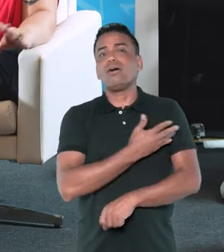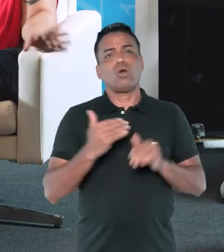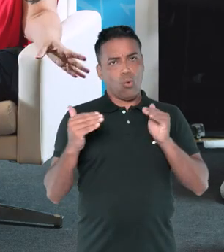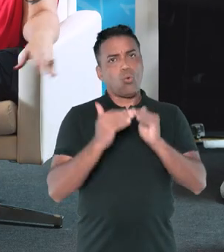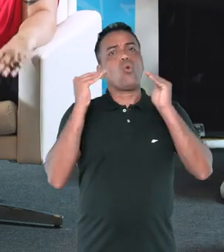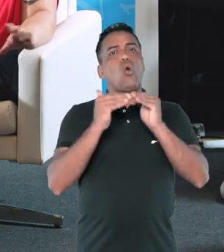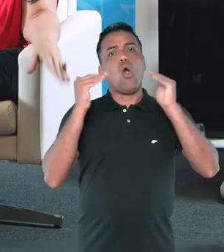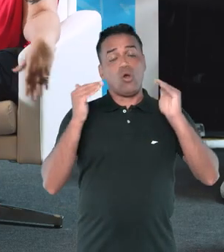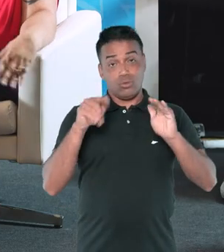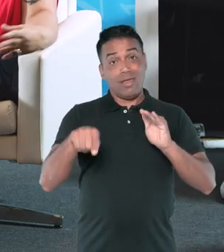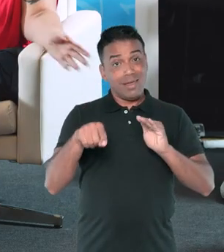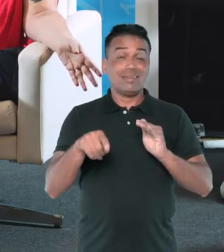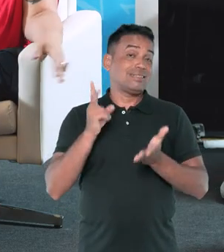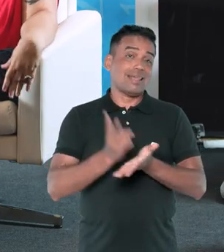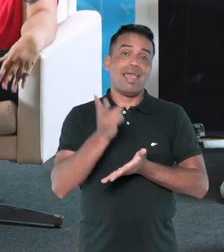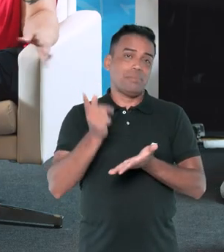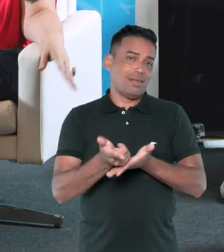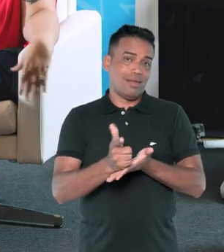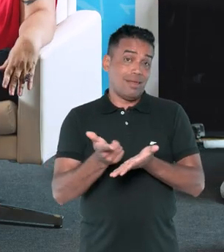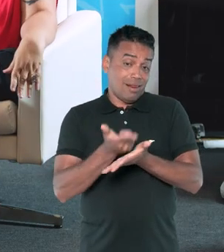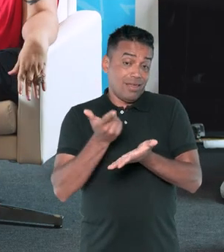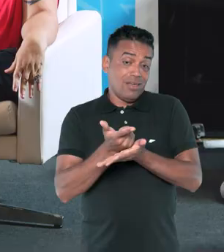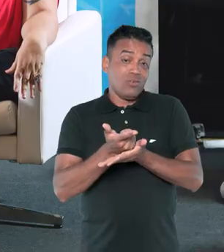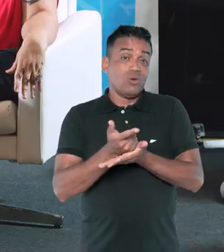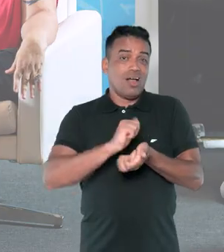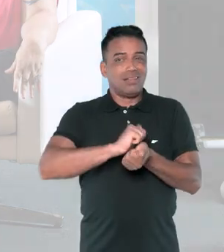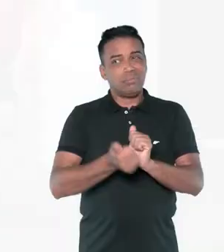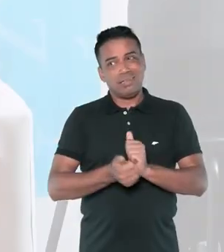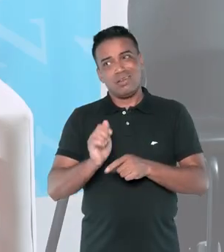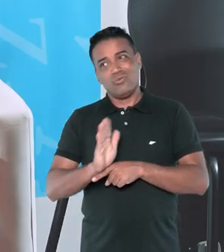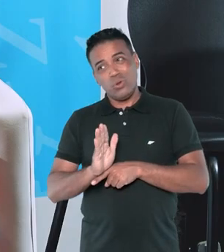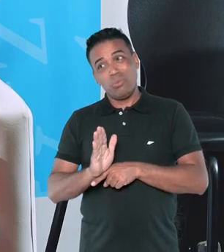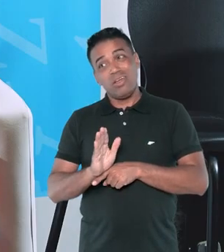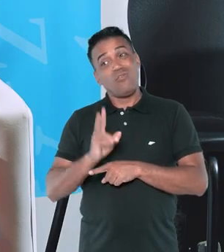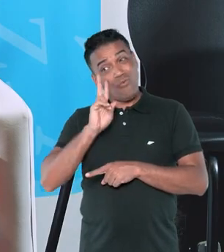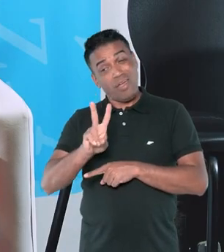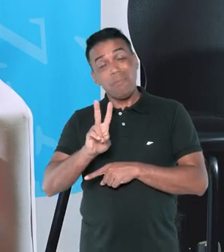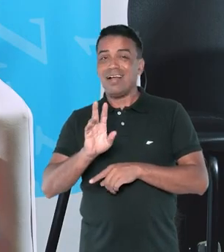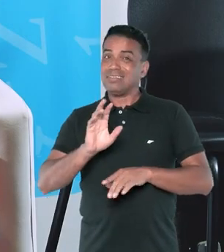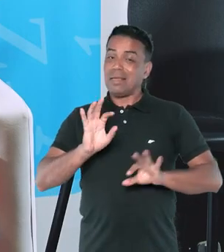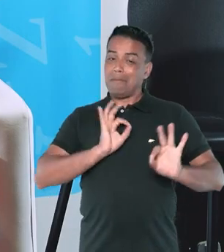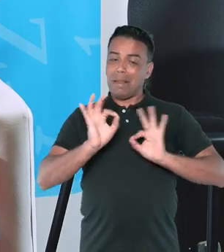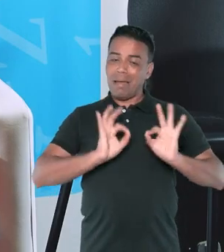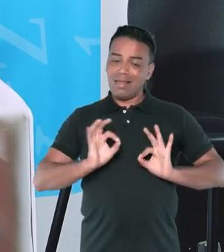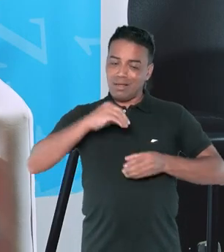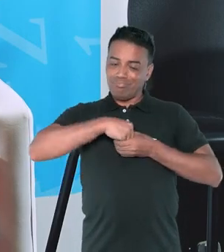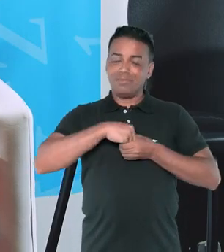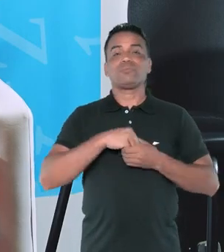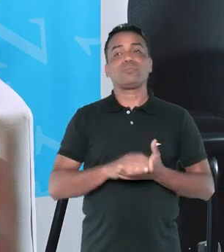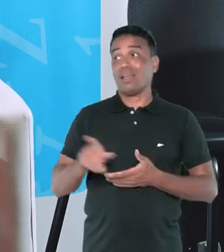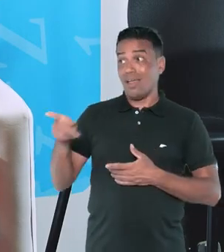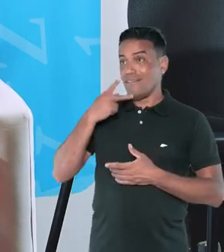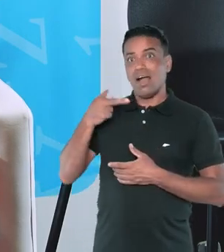que o livro nasceu para ser lido e aí eu vou assistir, mas quando eu estiver mais preparada. Bom, vou contar rápido essa história que o